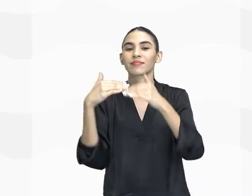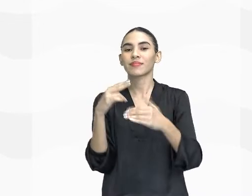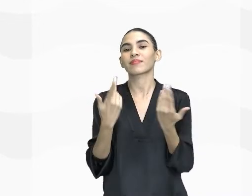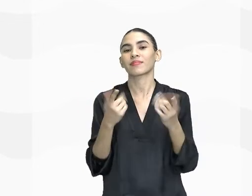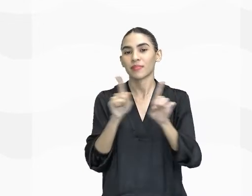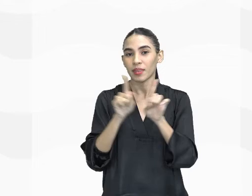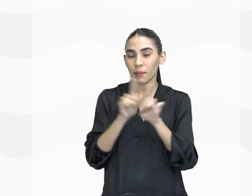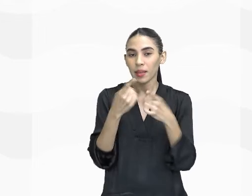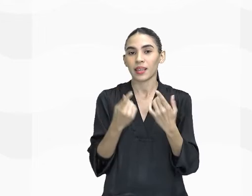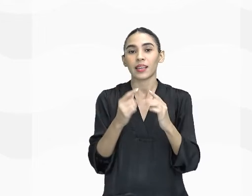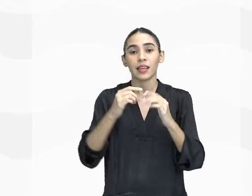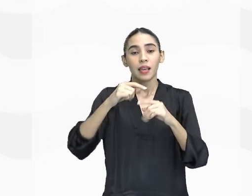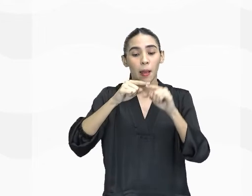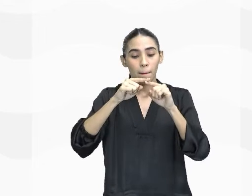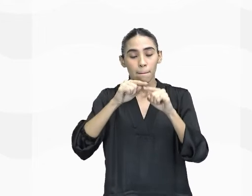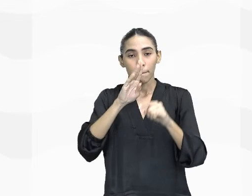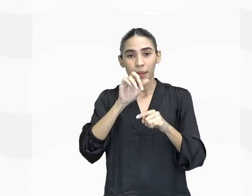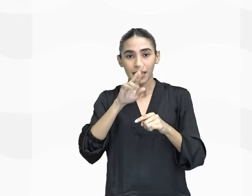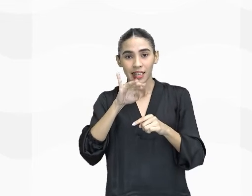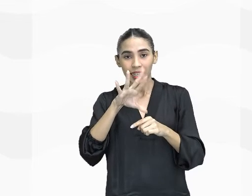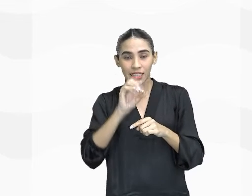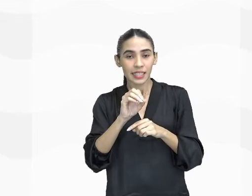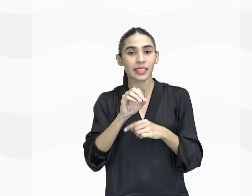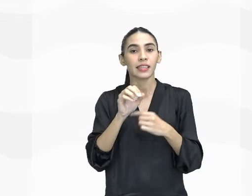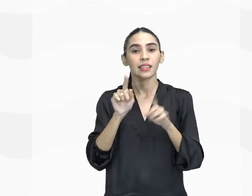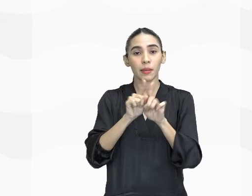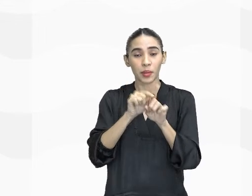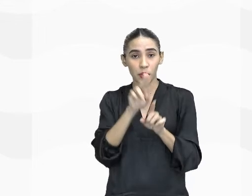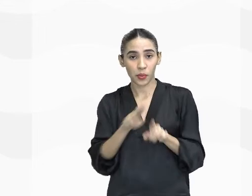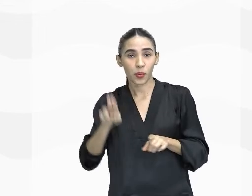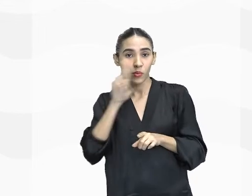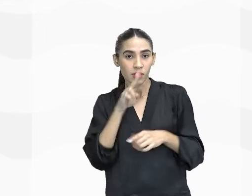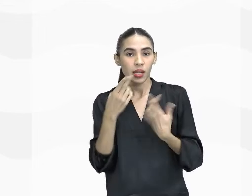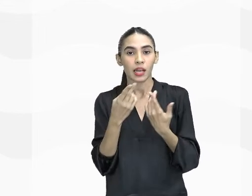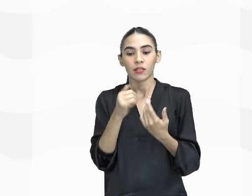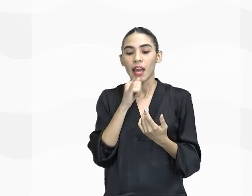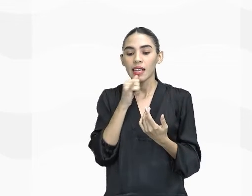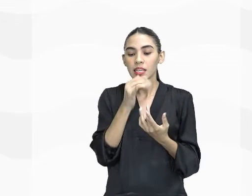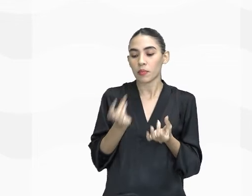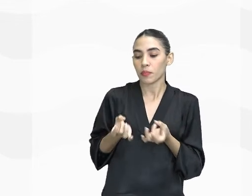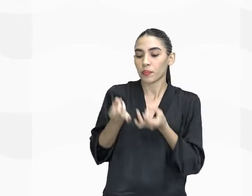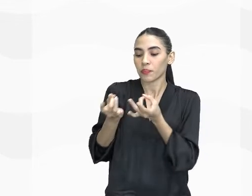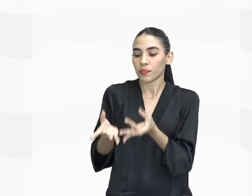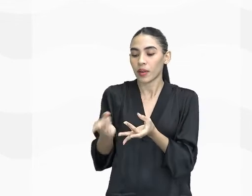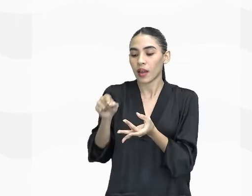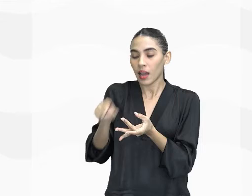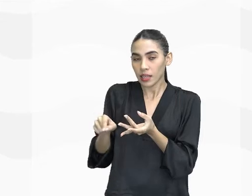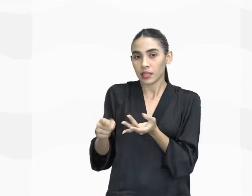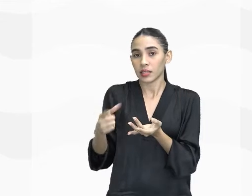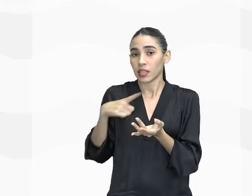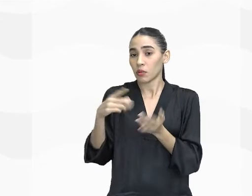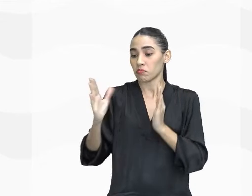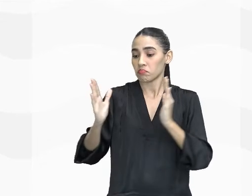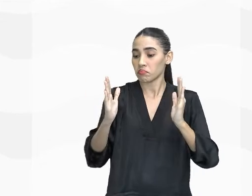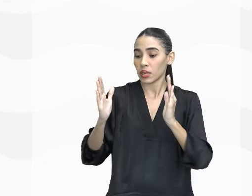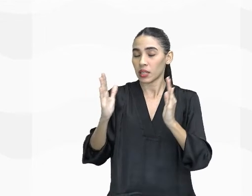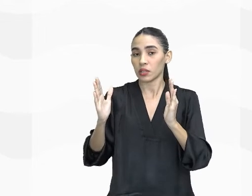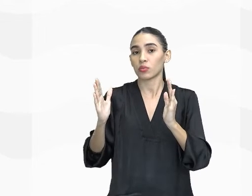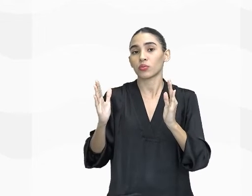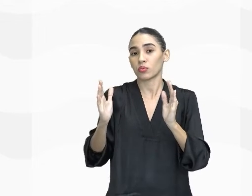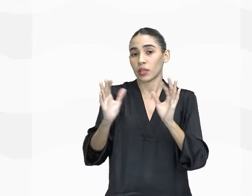que também essas baterias, né, que são utilizadas, o seu descarte ele seja por um período bem